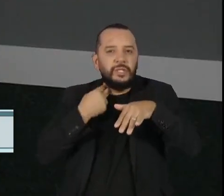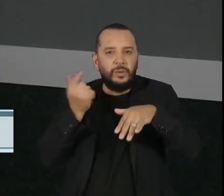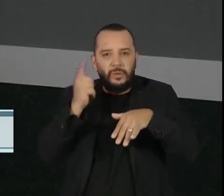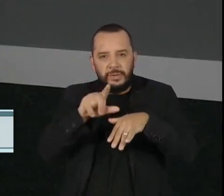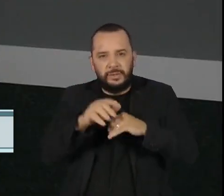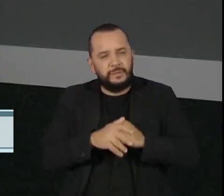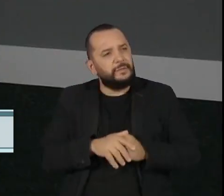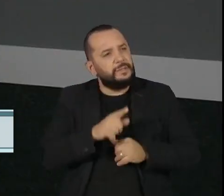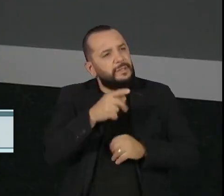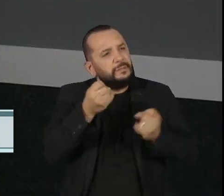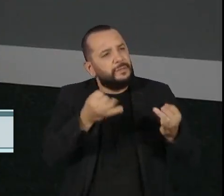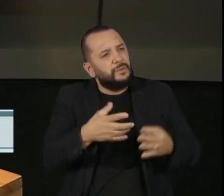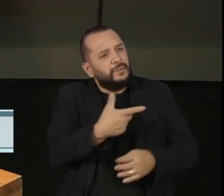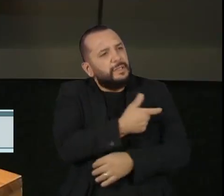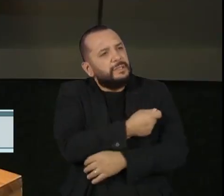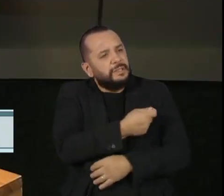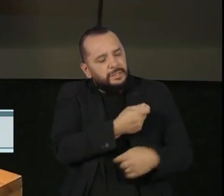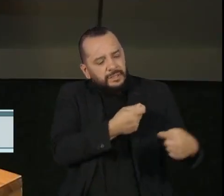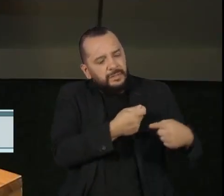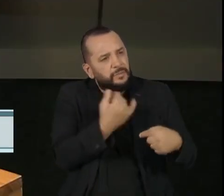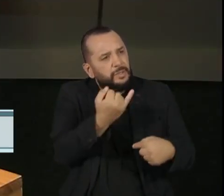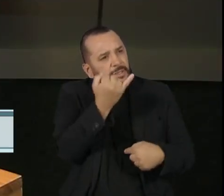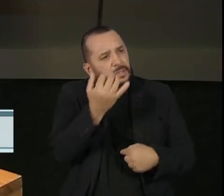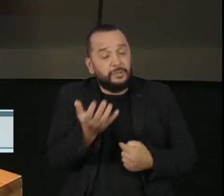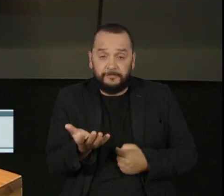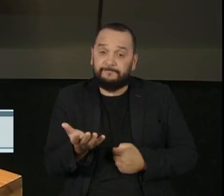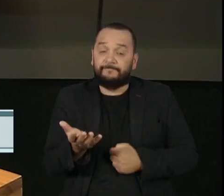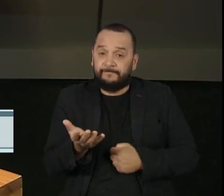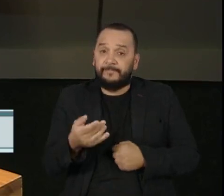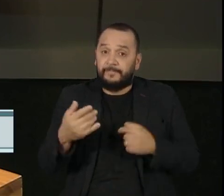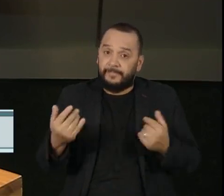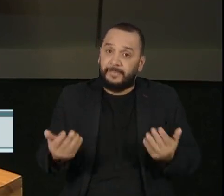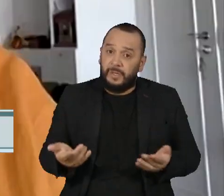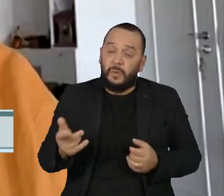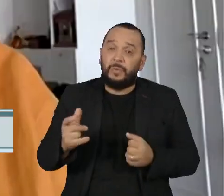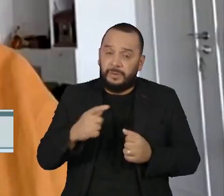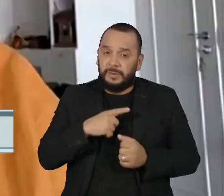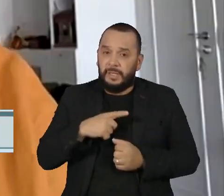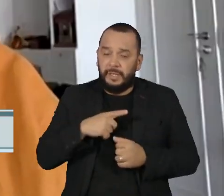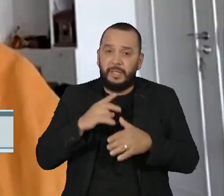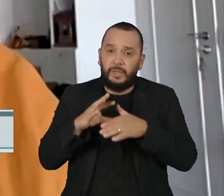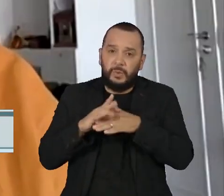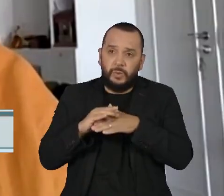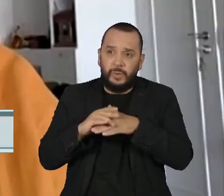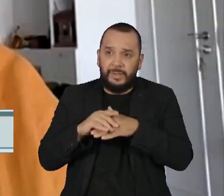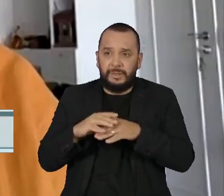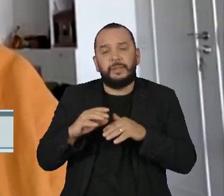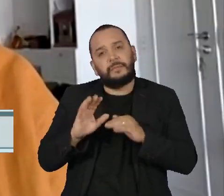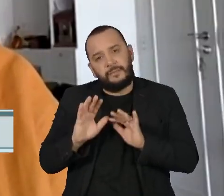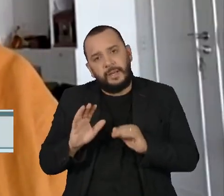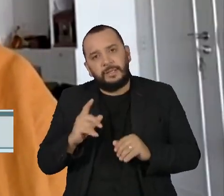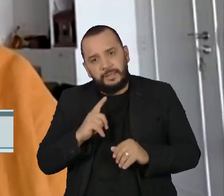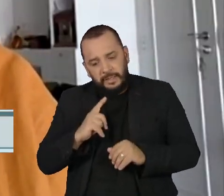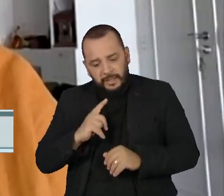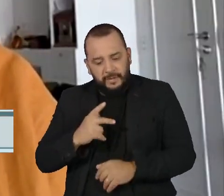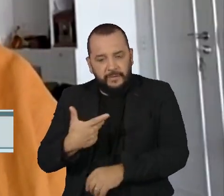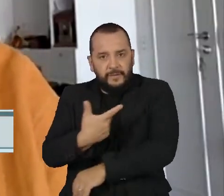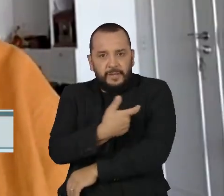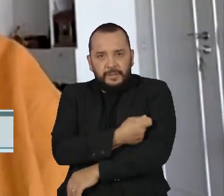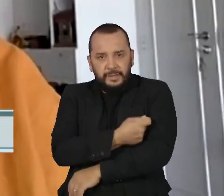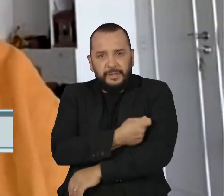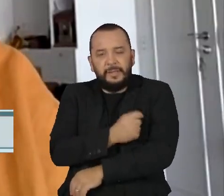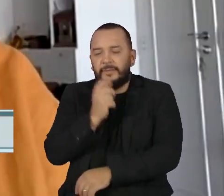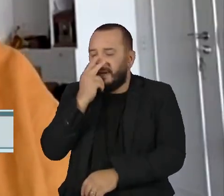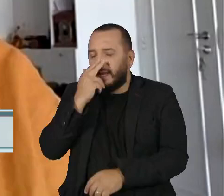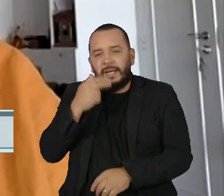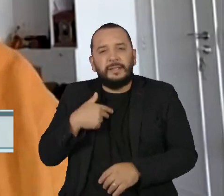vacinas, qual é a importância delas? Então, se você pega um bicho desse mas você está vacinado, você vai ter um quadro